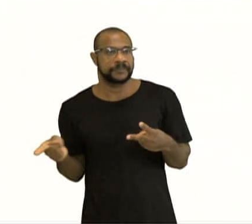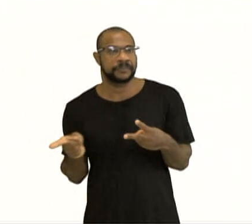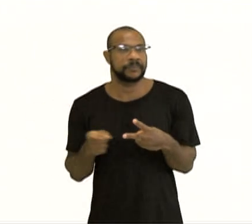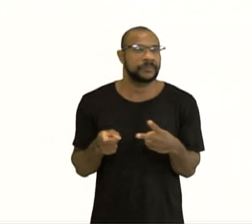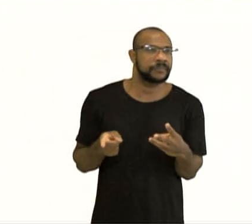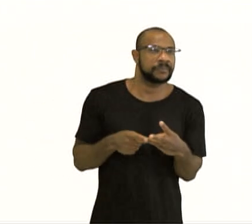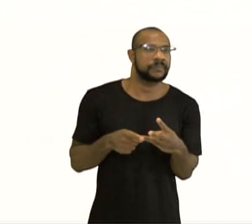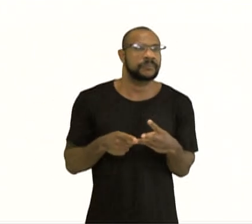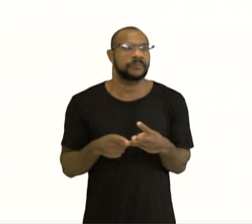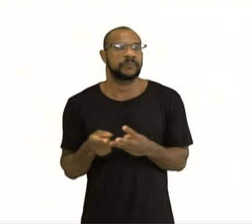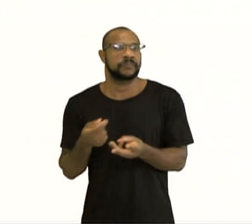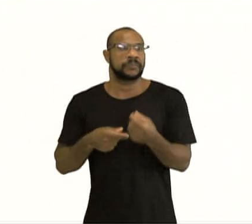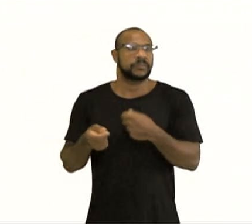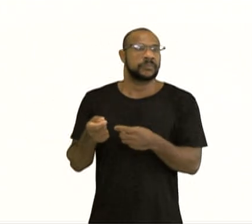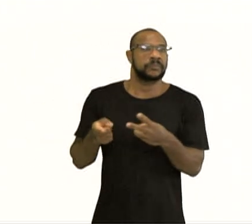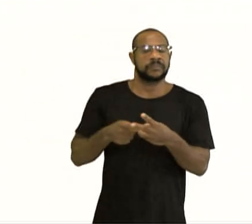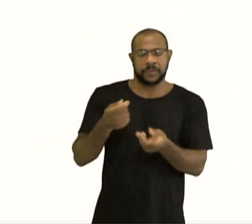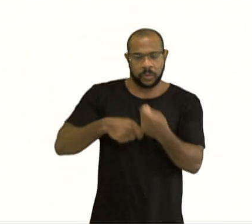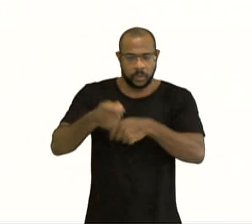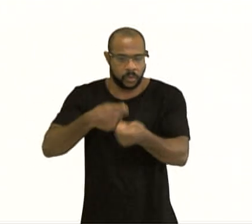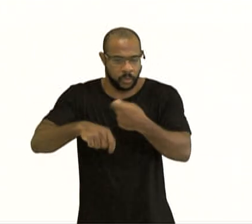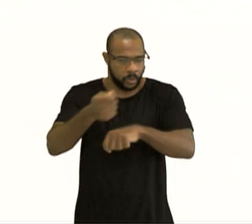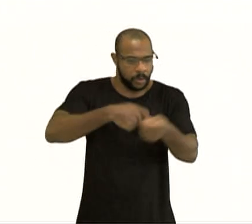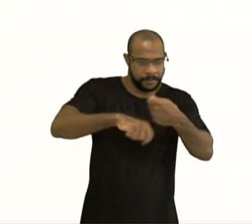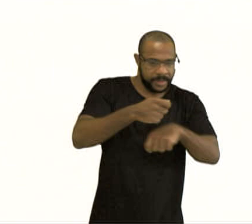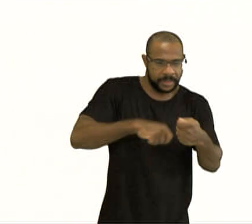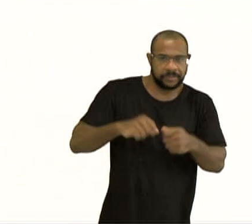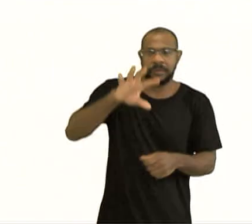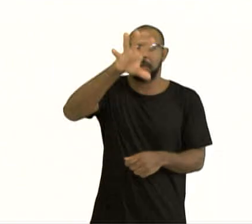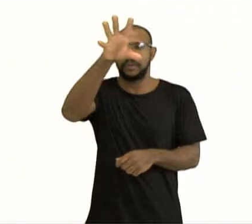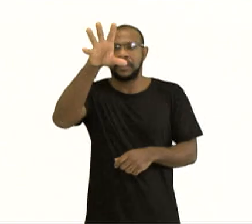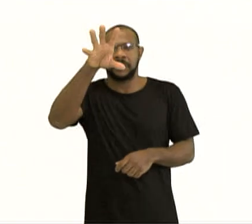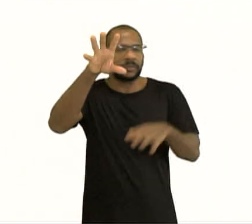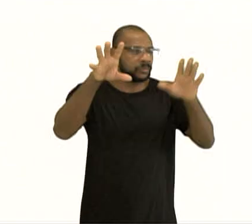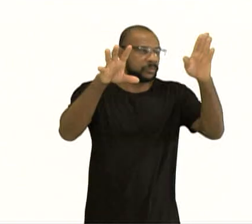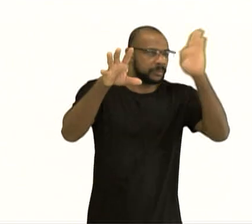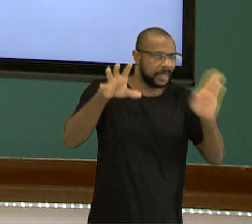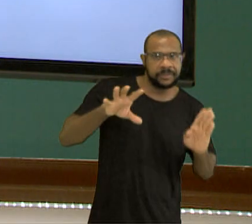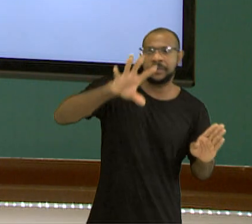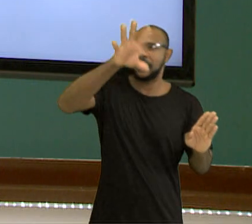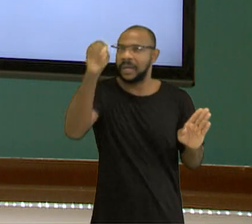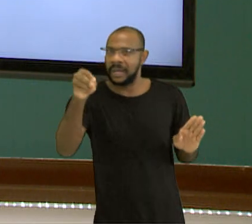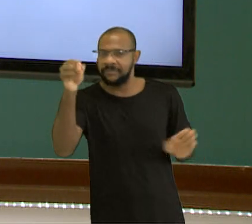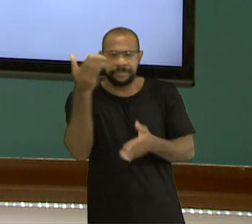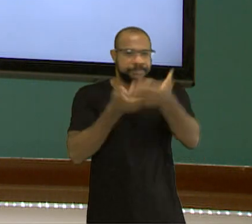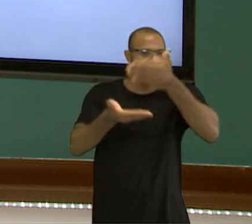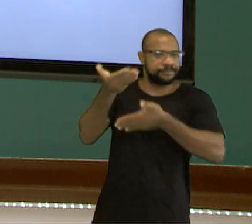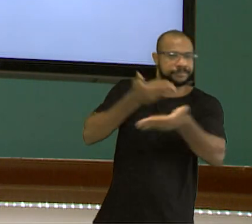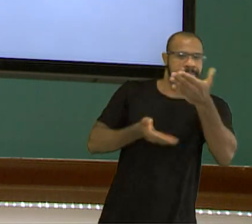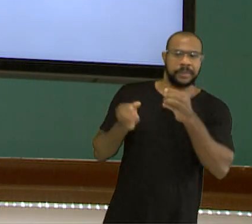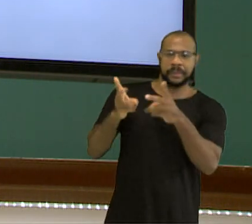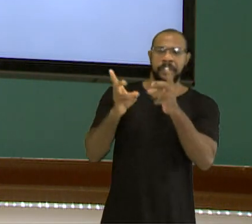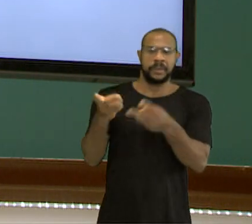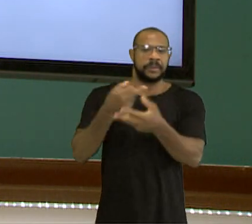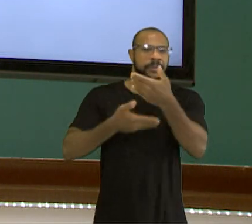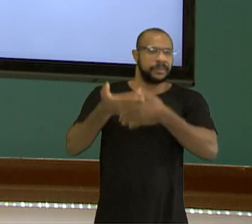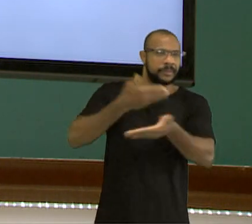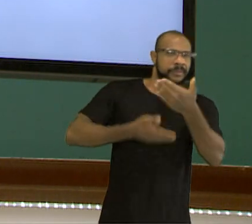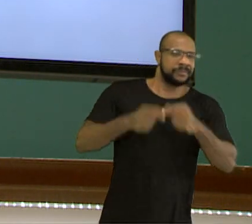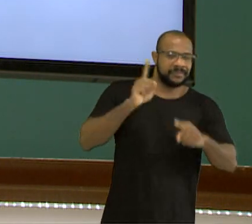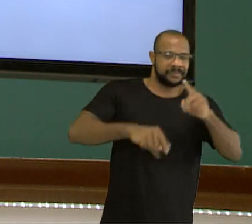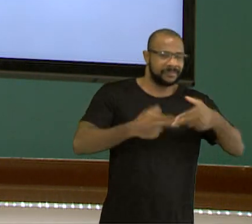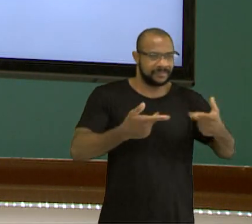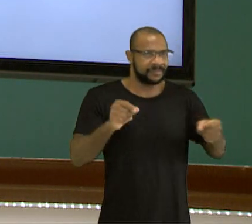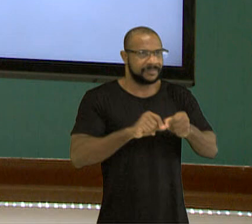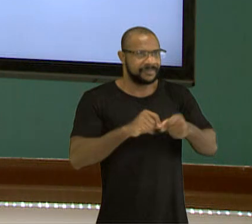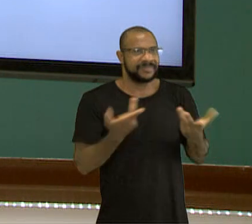escravizada. O comércio de escravos entre o Brasil e a África, formando esse comércio triangular, a troca dos produtos que eram produzidos